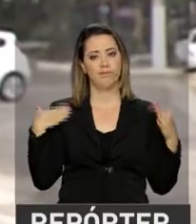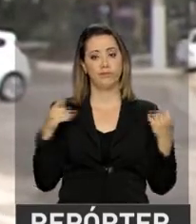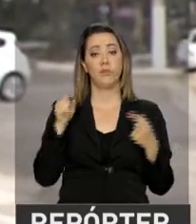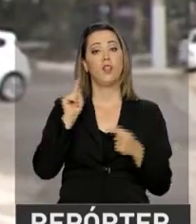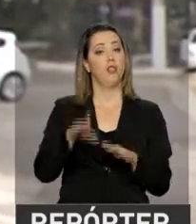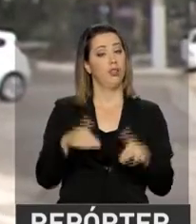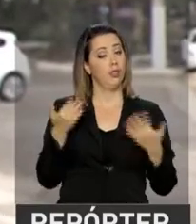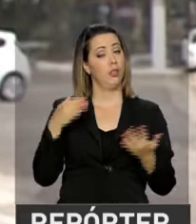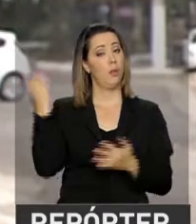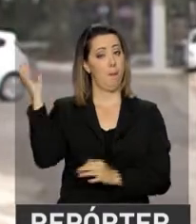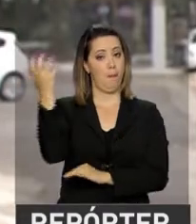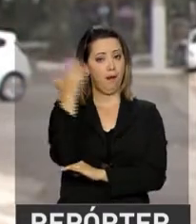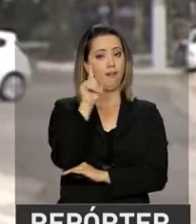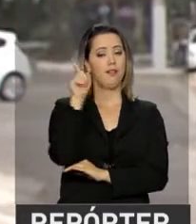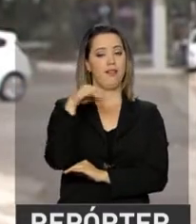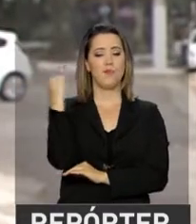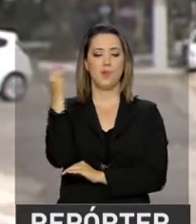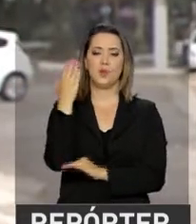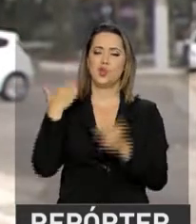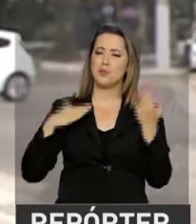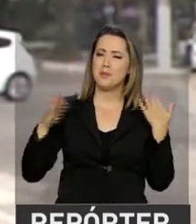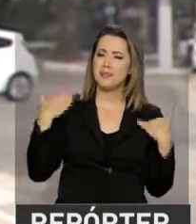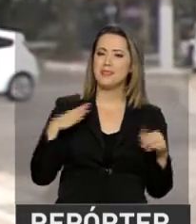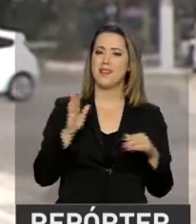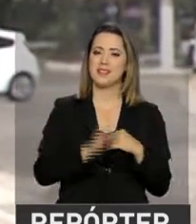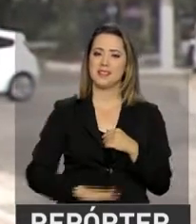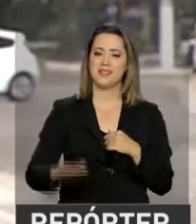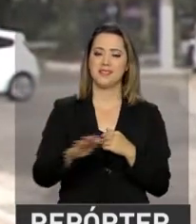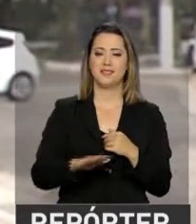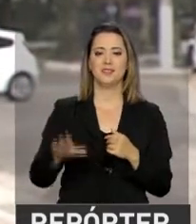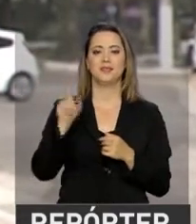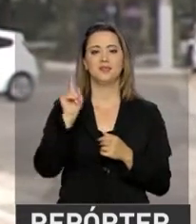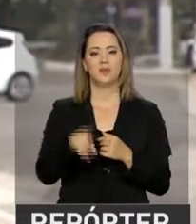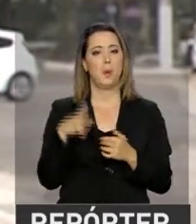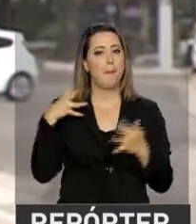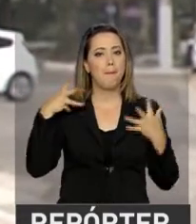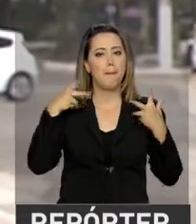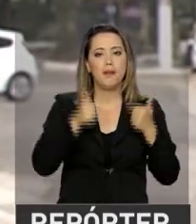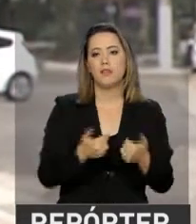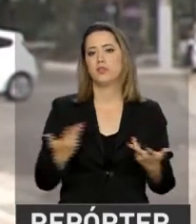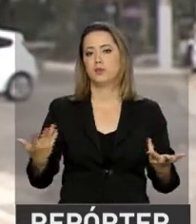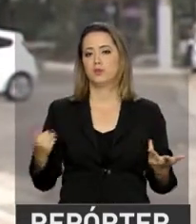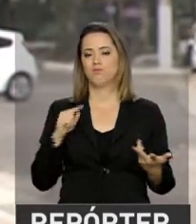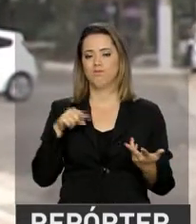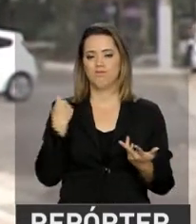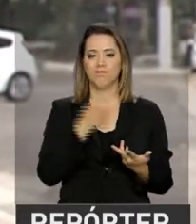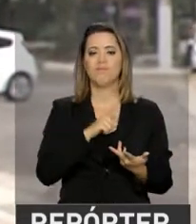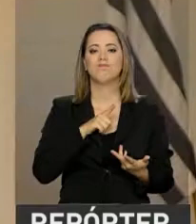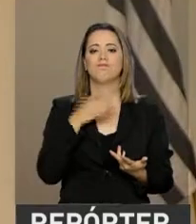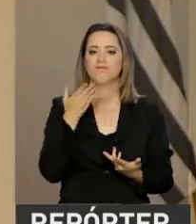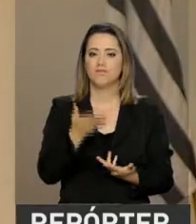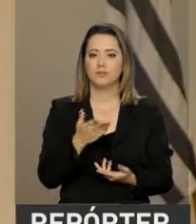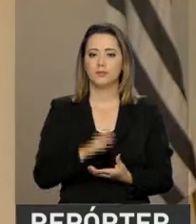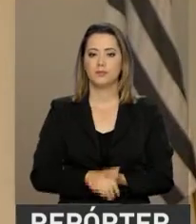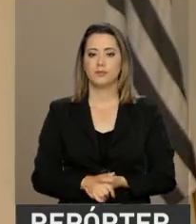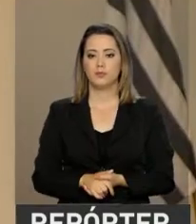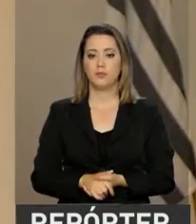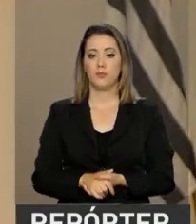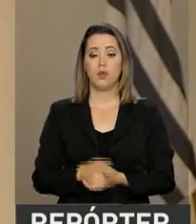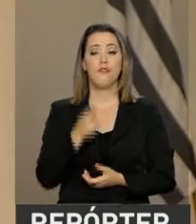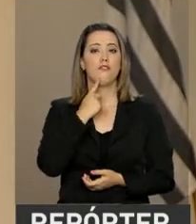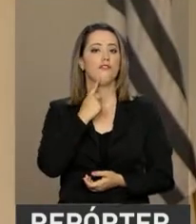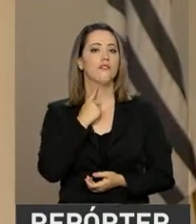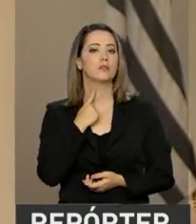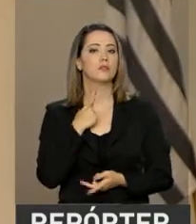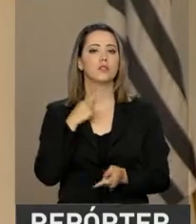parque seria ótimo para todo mundo passear, as crianças, né? E seria maravilhoso nós termos um parque aqui. Assim como o desejo